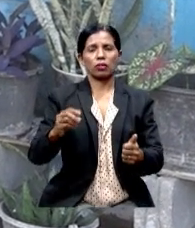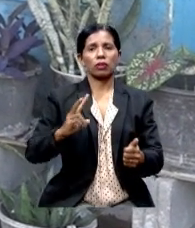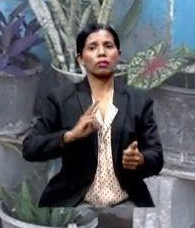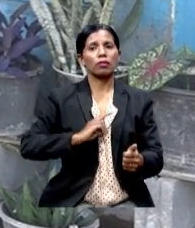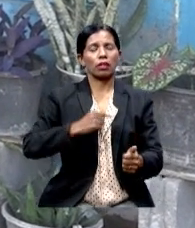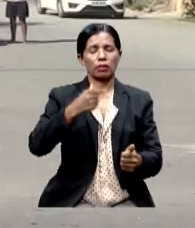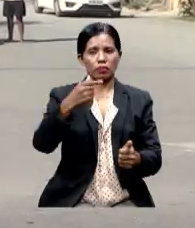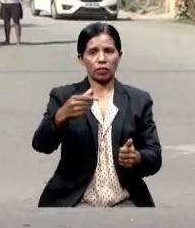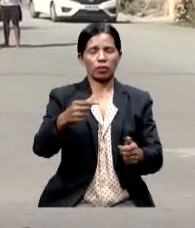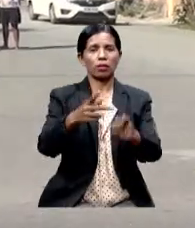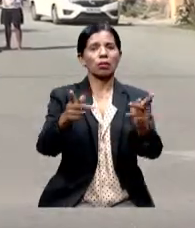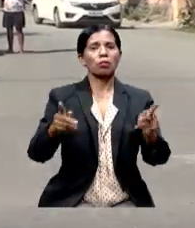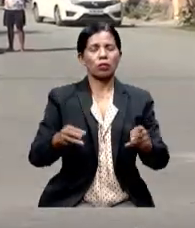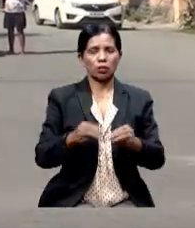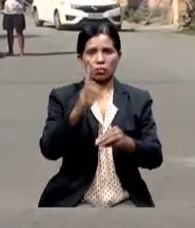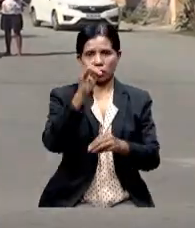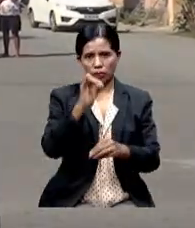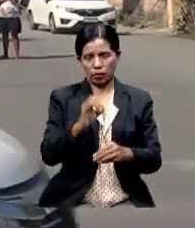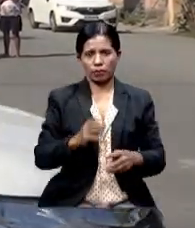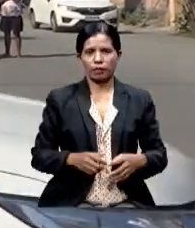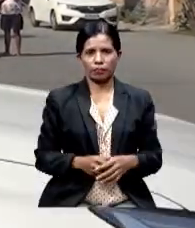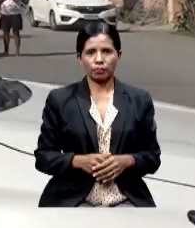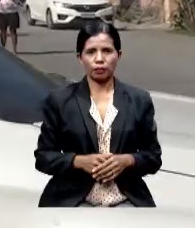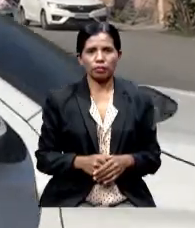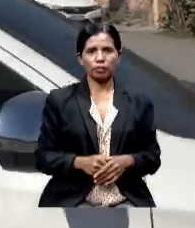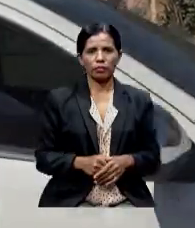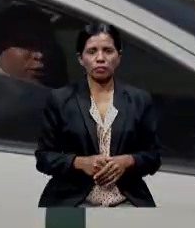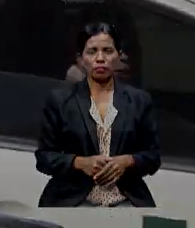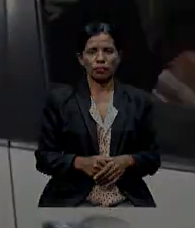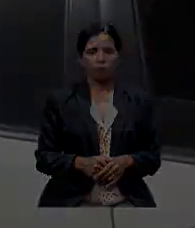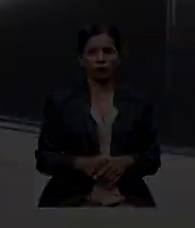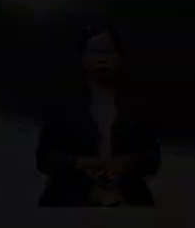posto armista de Veracruz, município dele. Tito Silva, Emerenciana Martins, GMN.